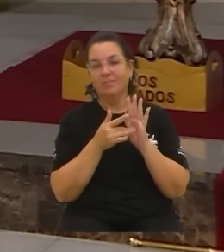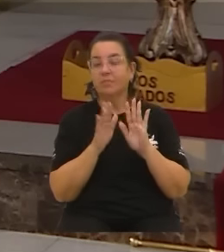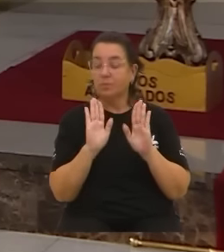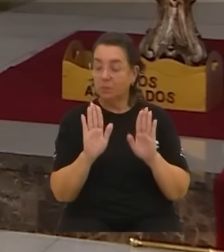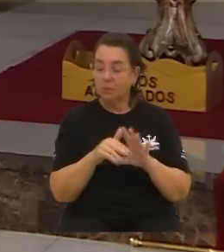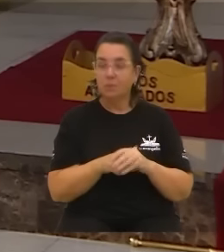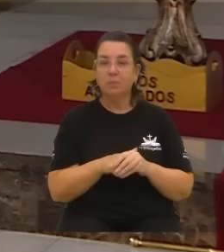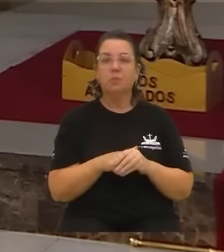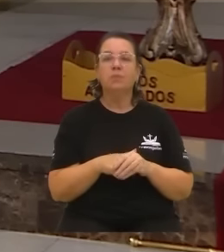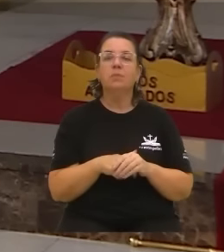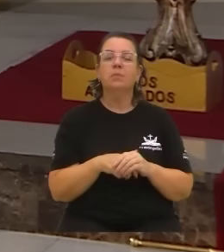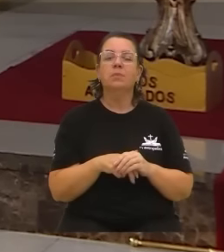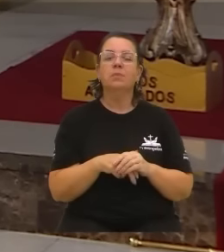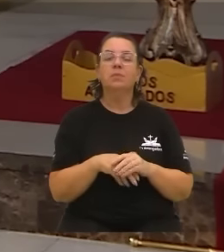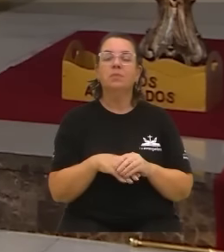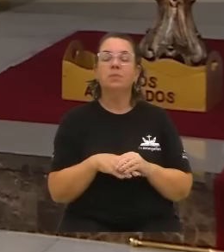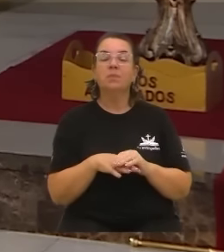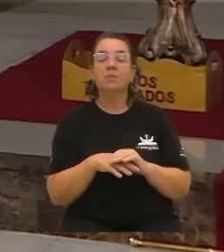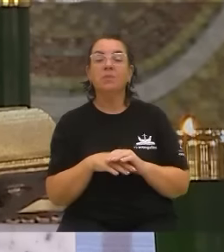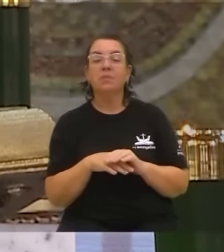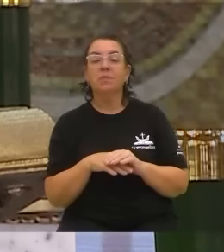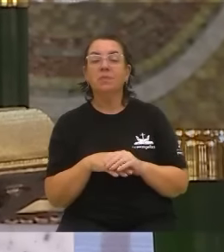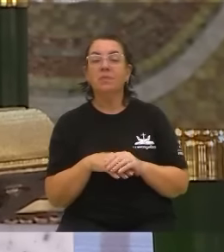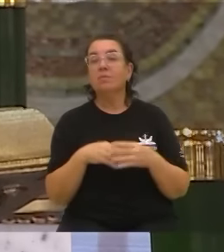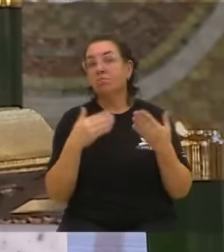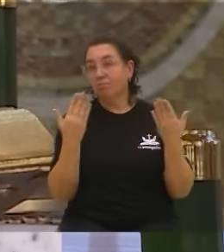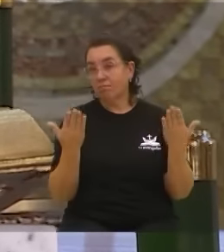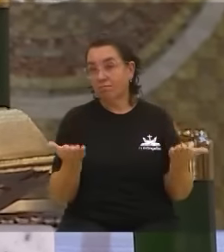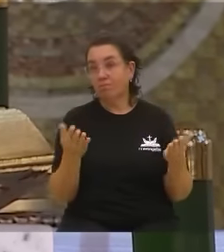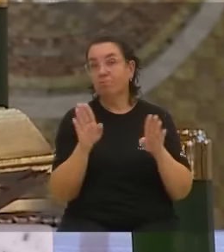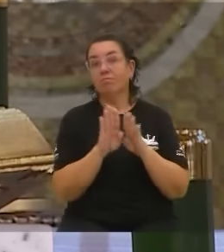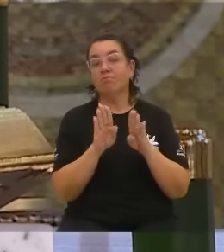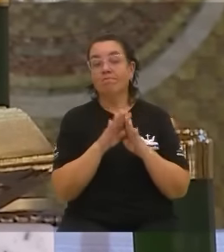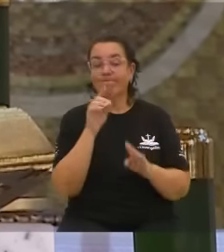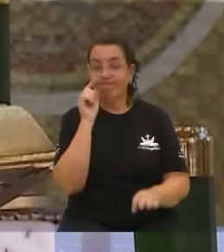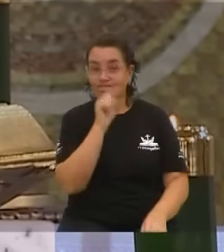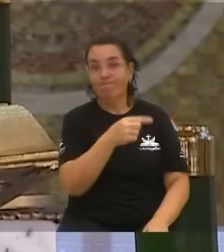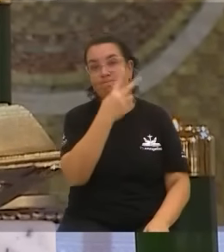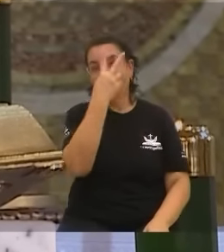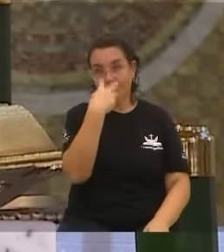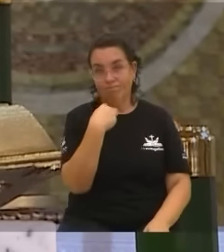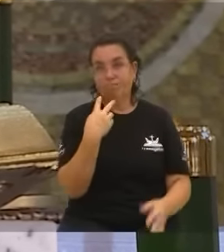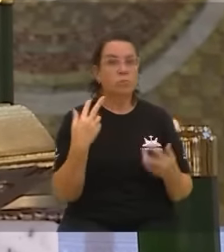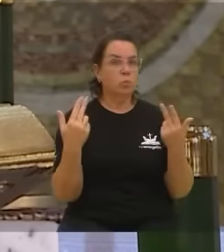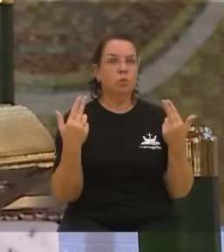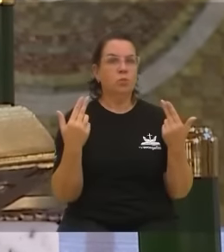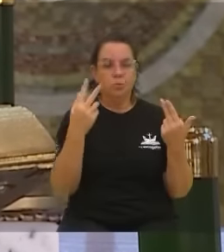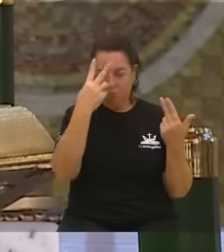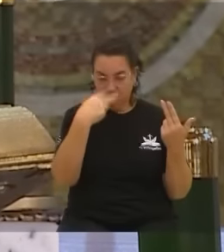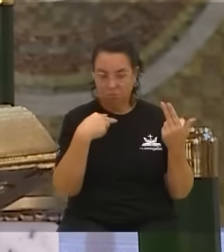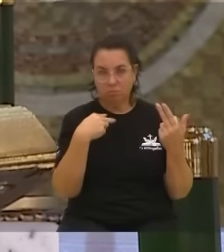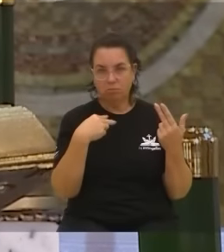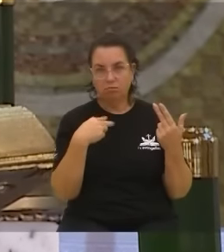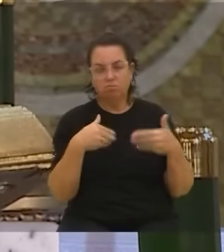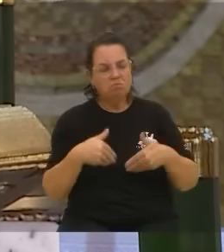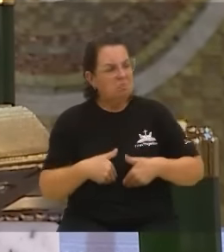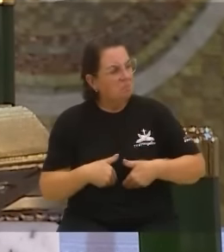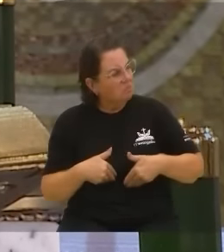Lembrando do paralelo que fiz, é como se estivesse cego, é como se estivesse